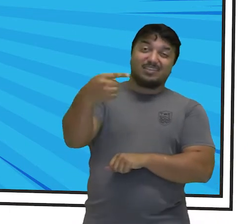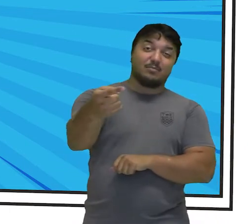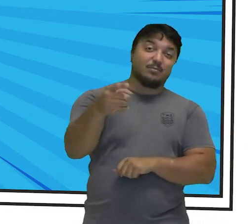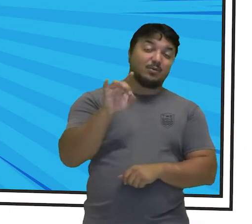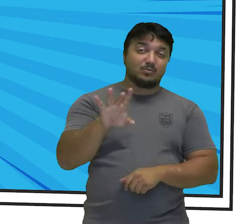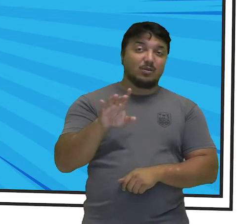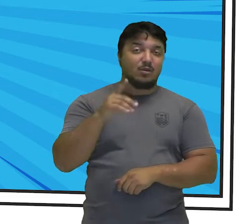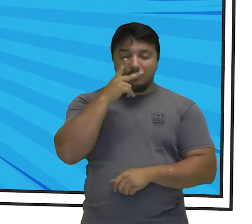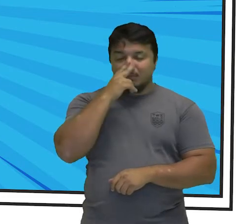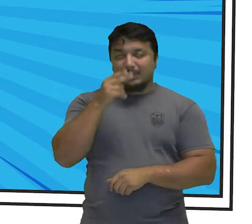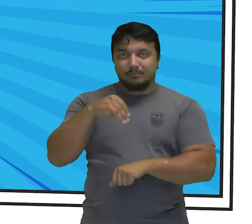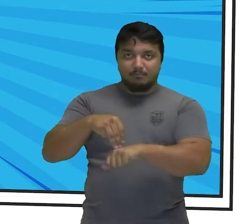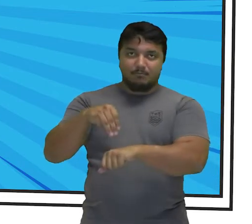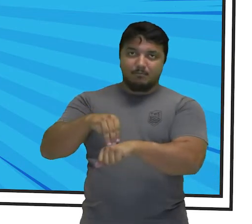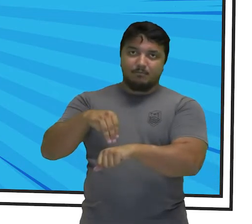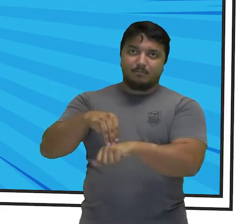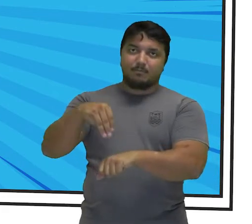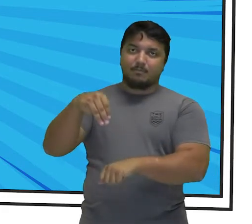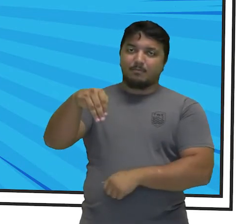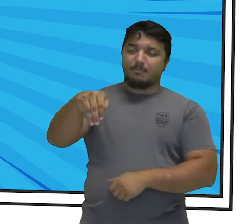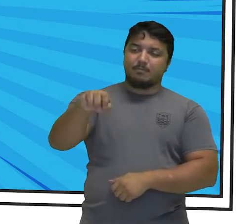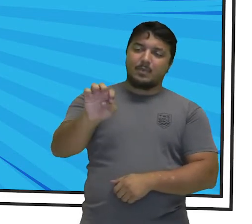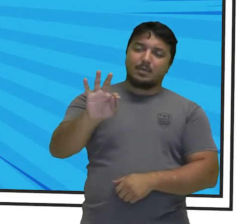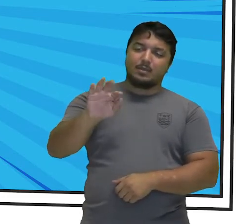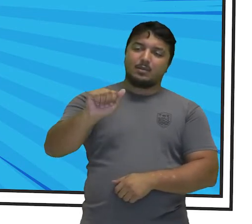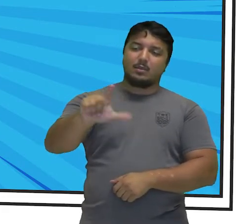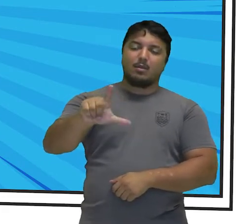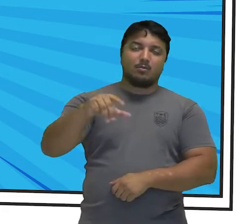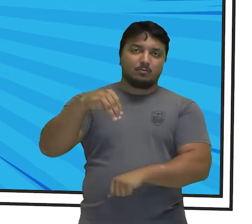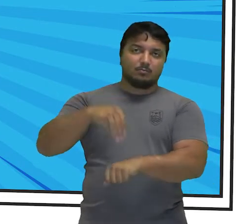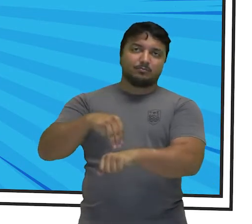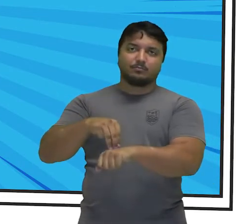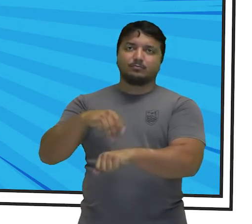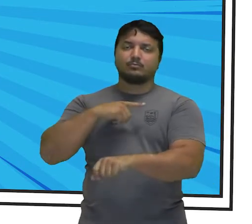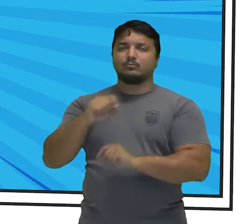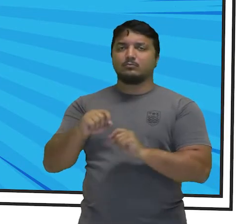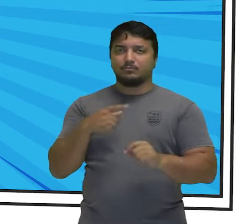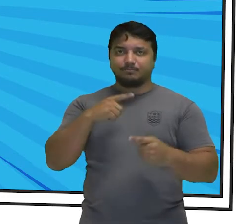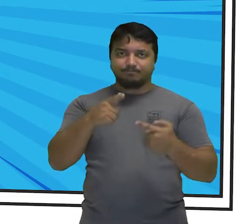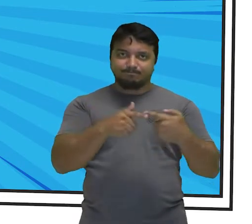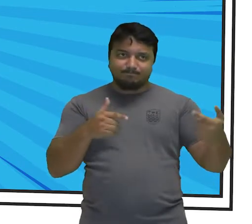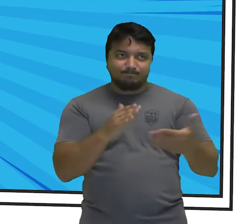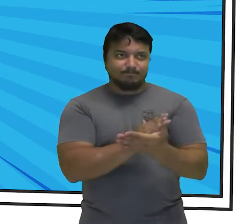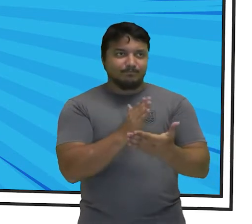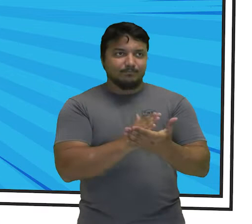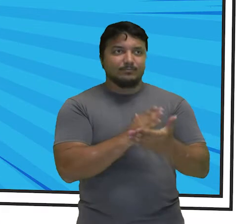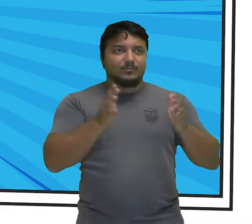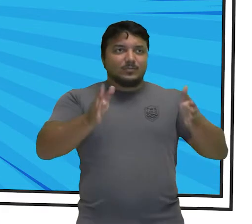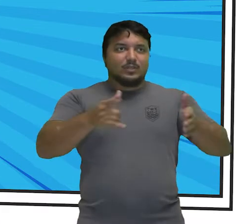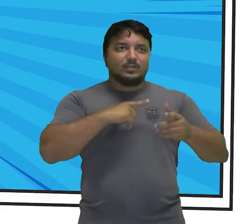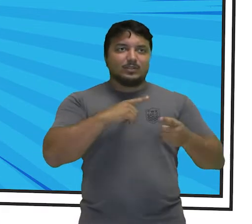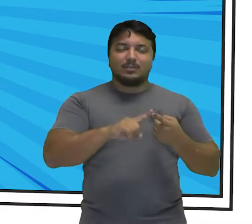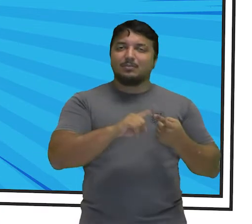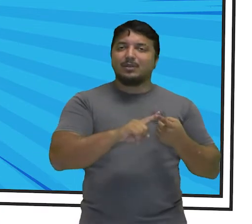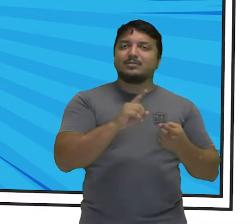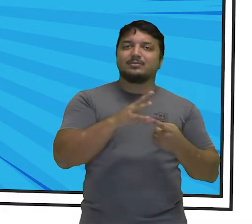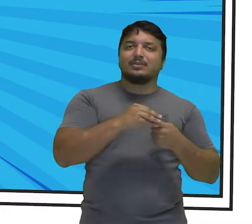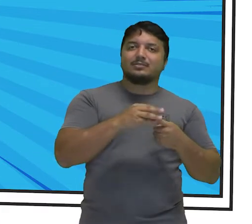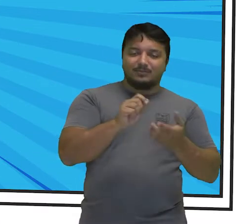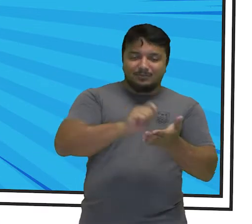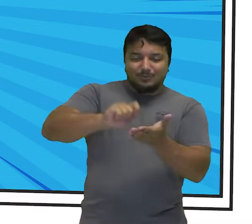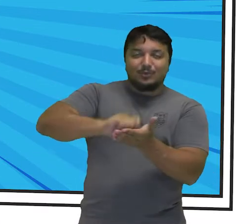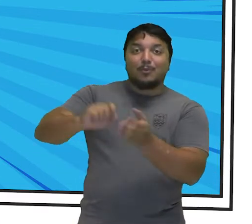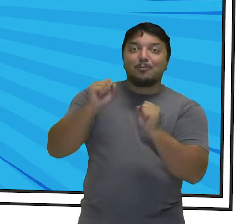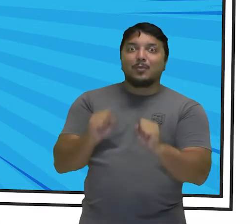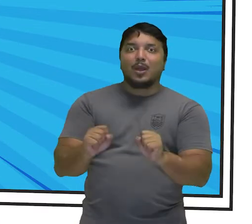Brasil depois de um certo tempo. Por isso, aproveitando que você já estava com o seu caderno e também com a sua lapiseira ou caneta para anotar,